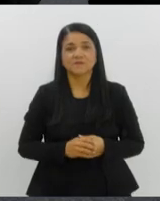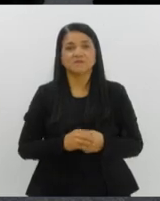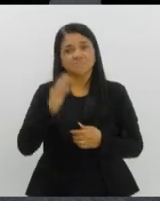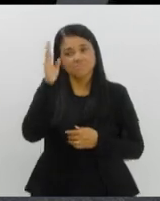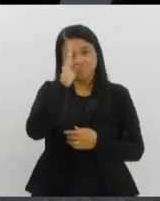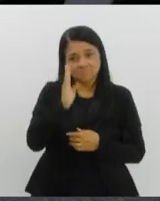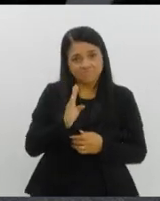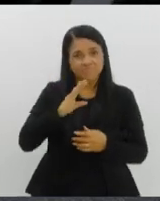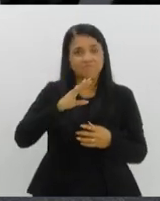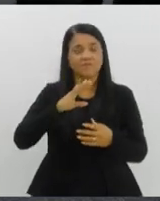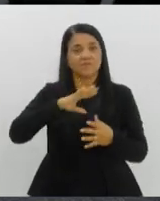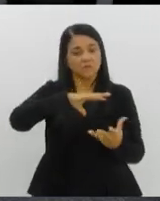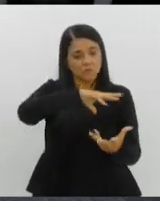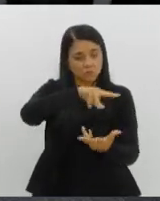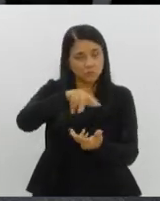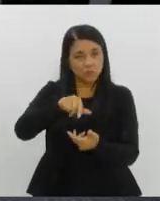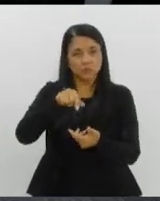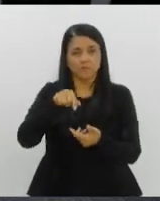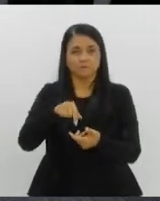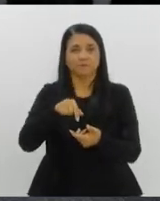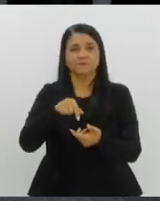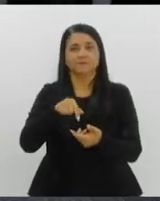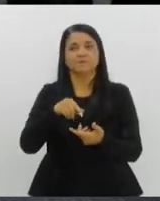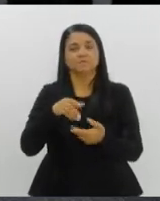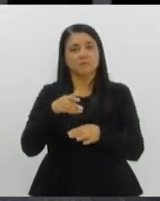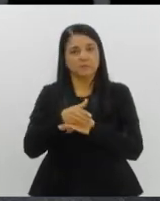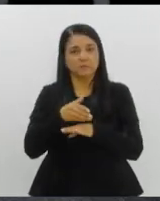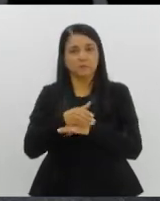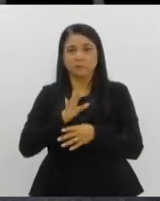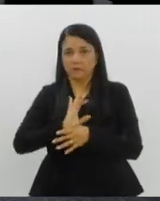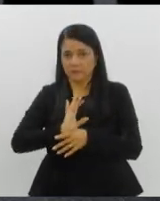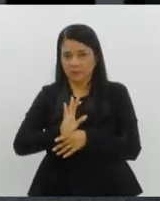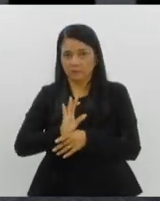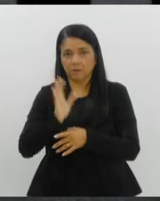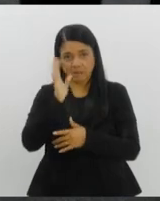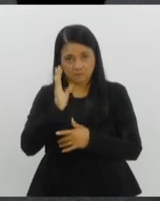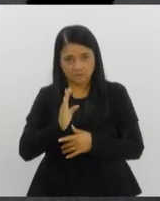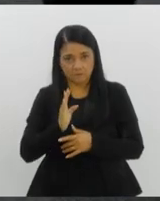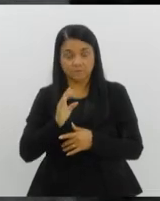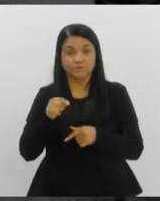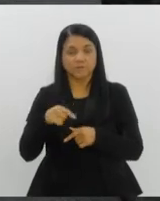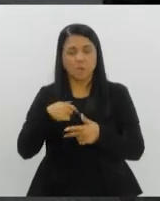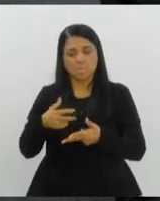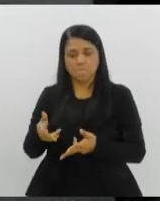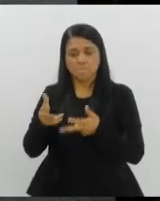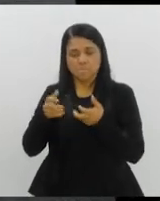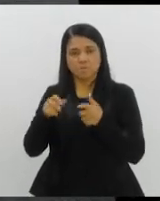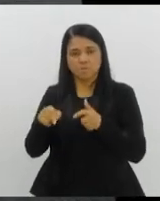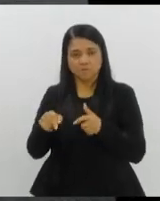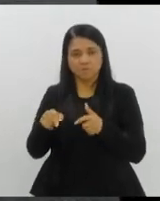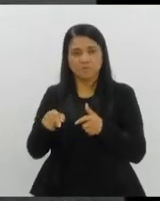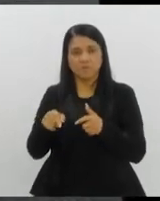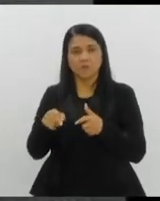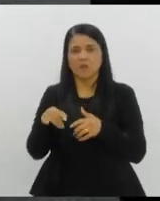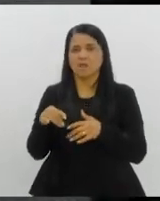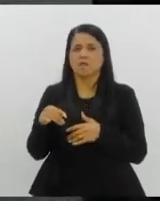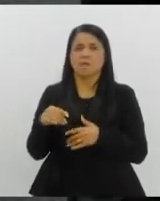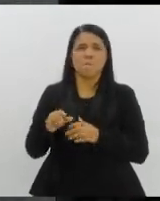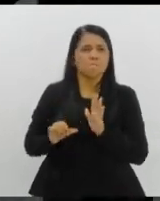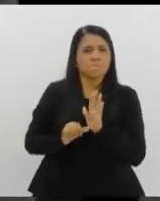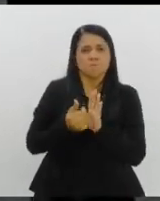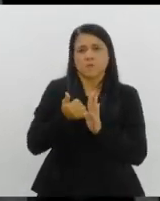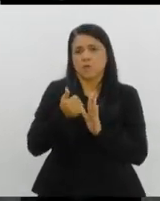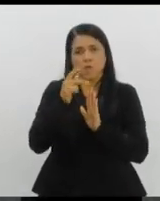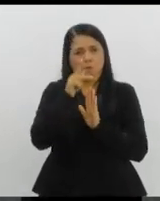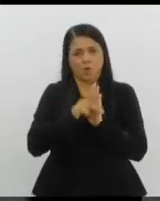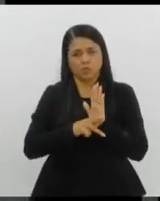nacionais e internacionais. Eu vejo, deputado Munir, muito importante, Vossa Excelência, não é o primeiro projeto que Vossa Excelência